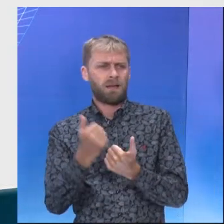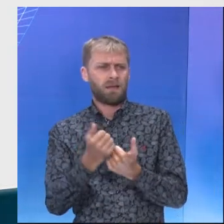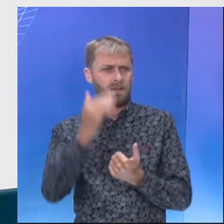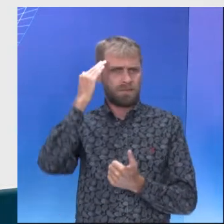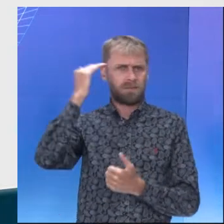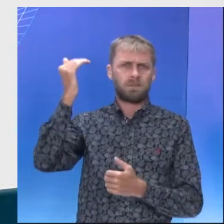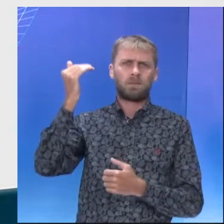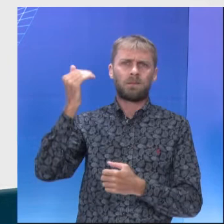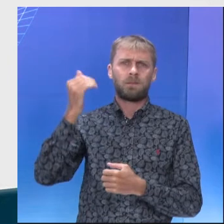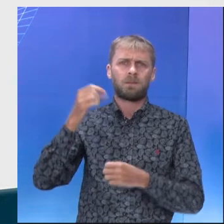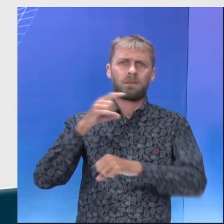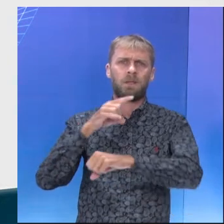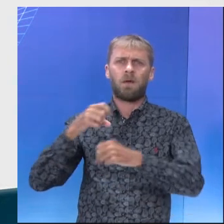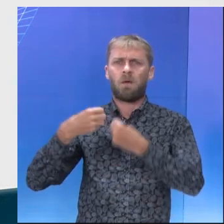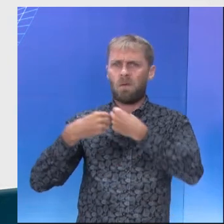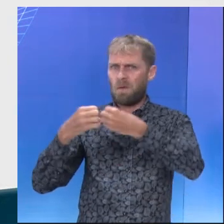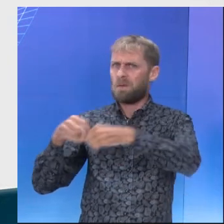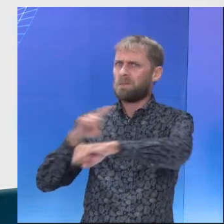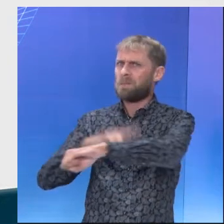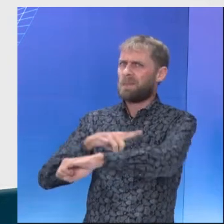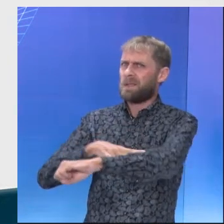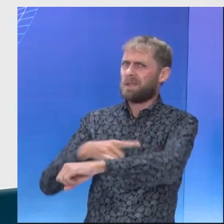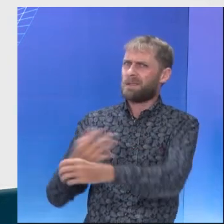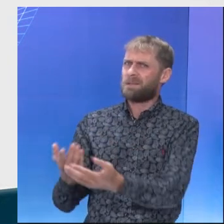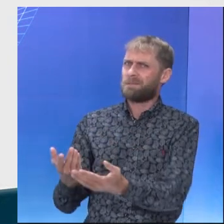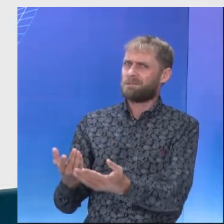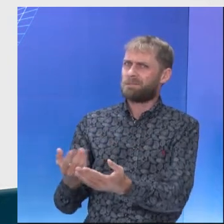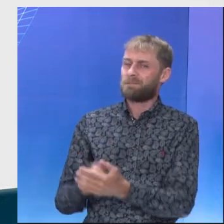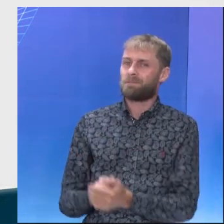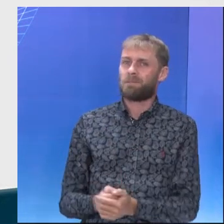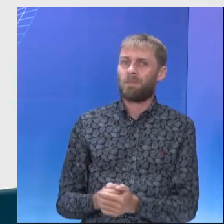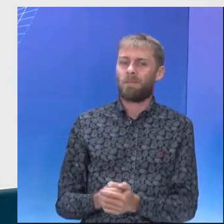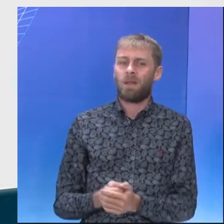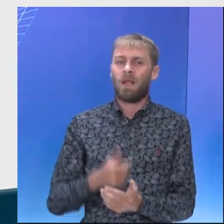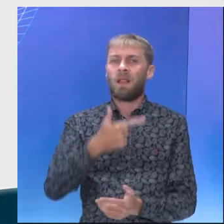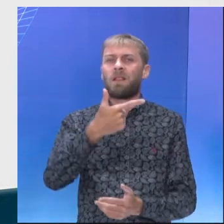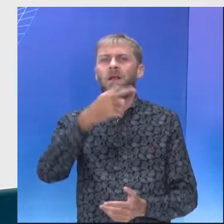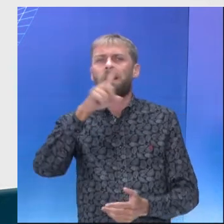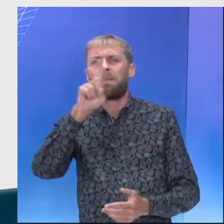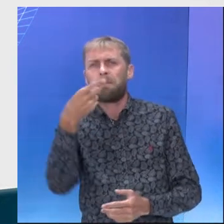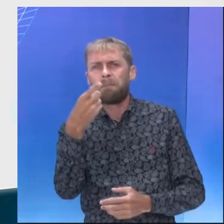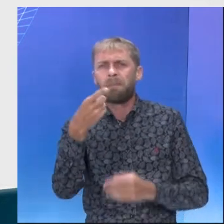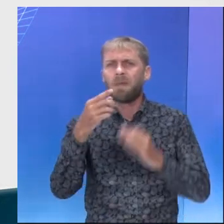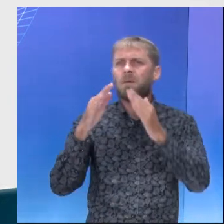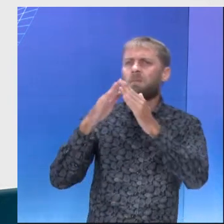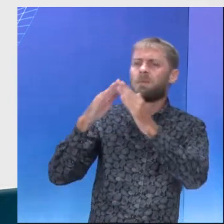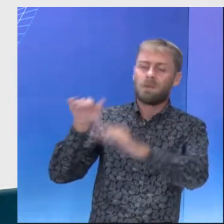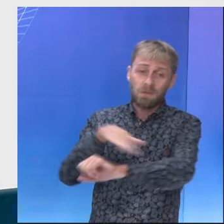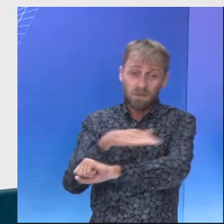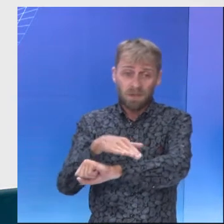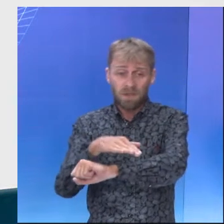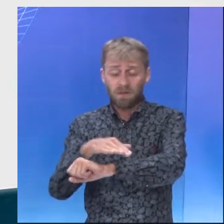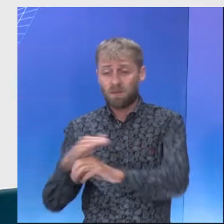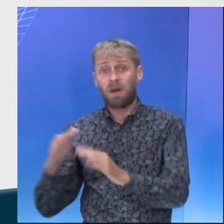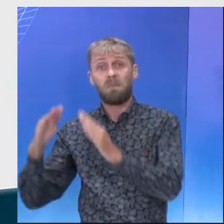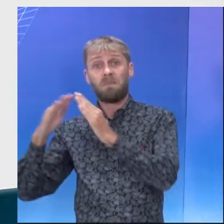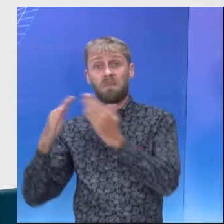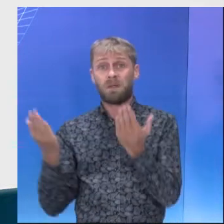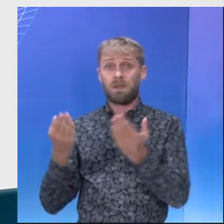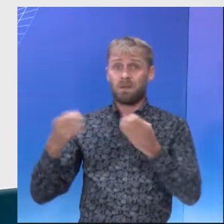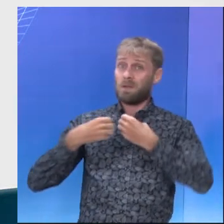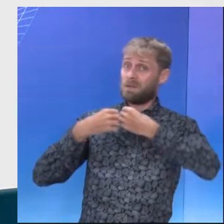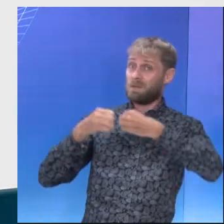municipais tenham banheiros. Já ouviram falar disso? Abrigar 2.000 moradores de rua em ônibus que foram